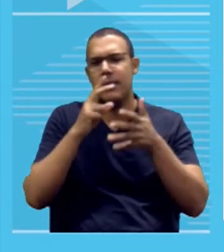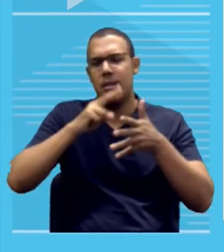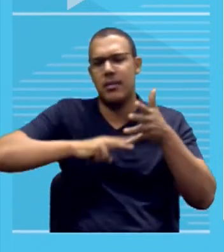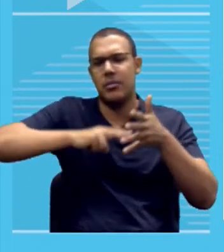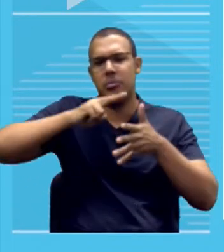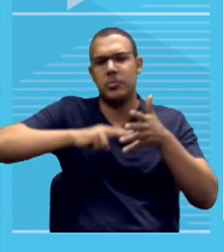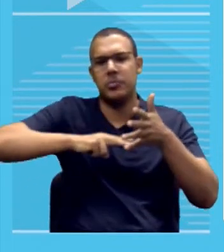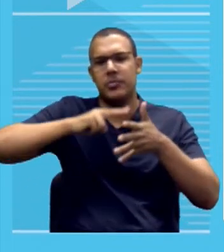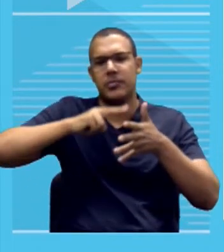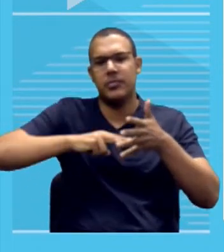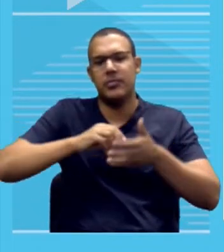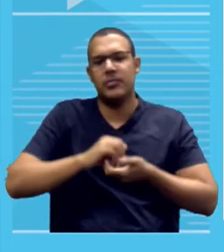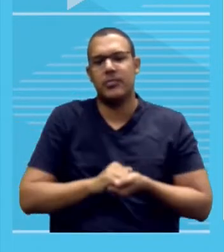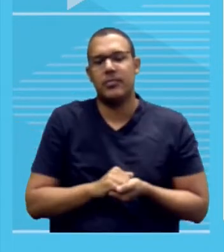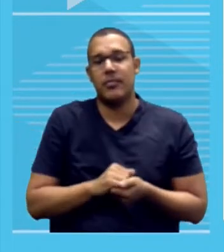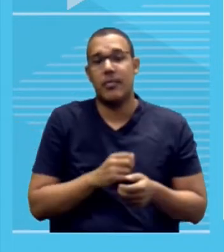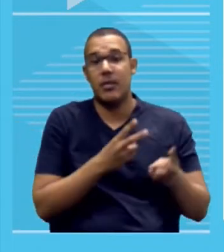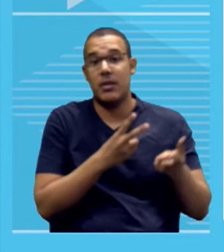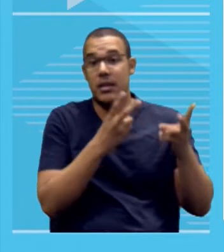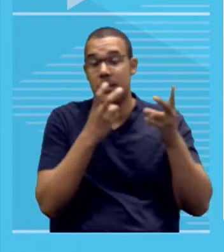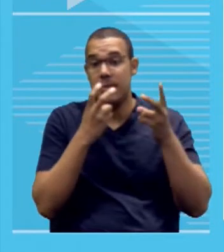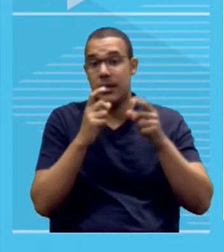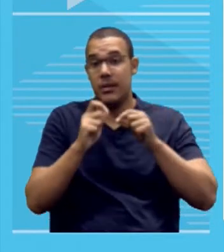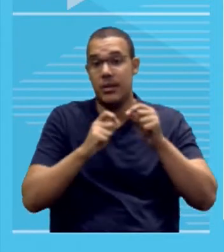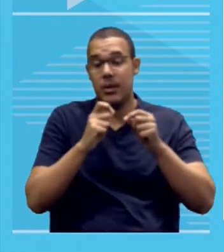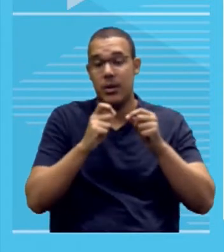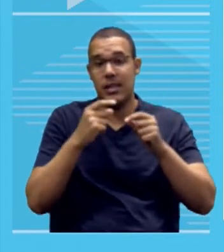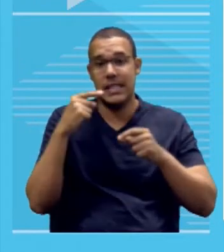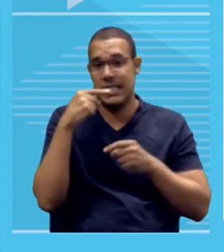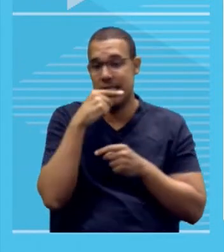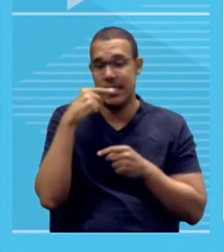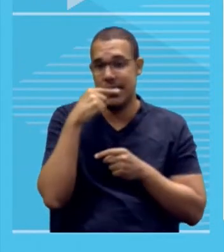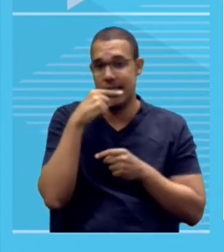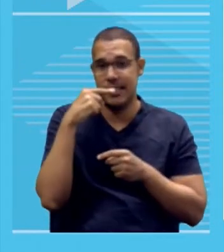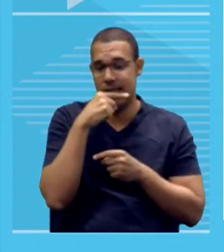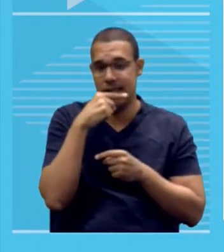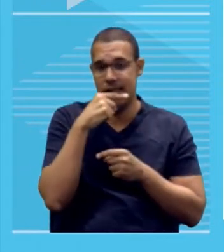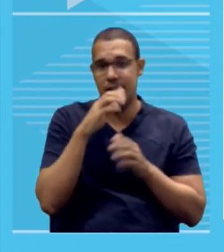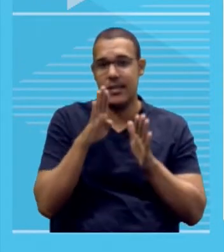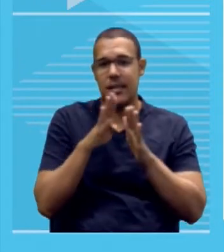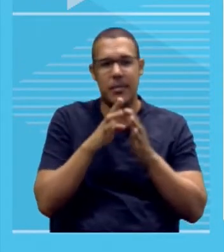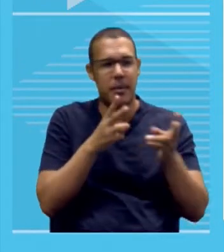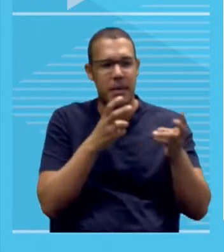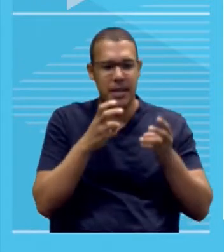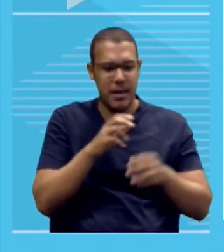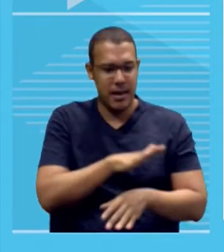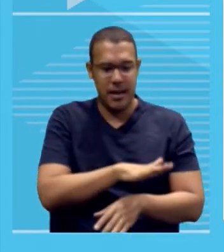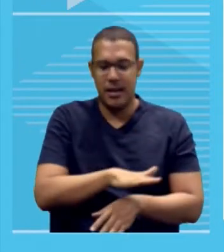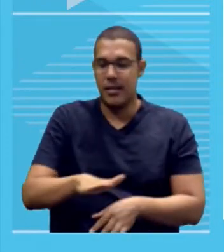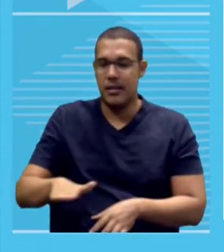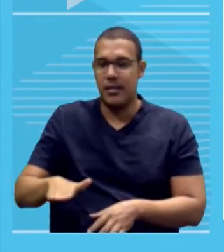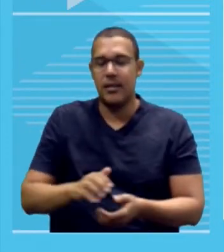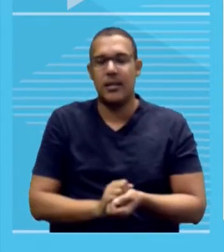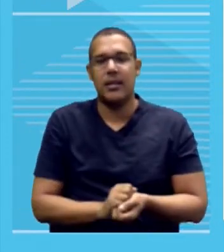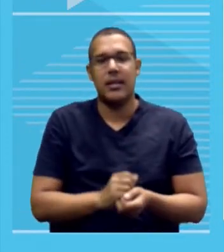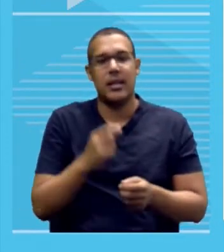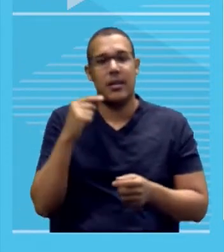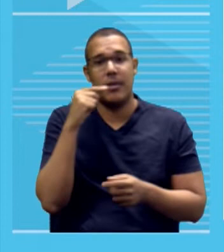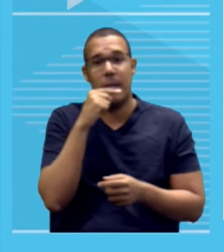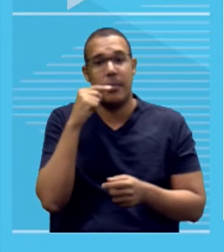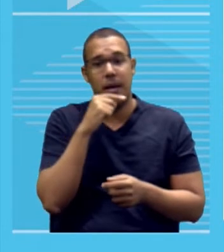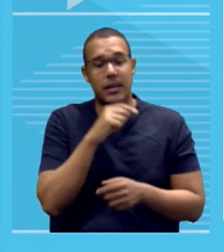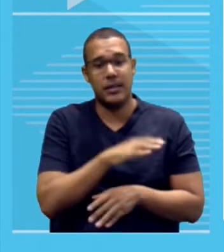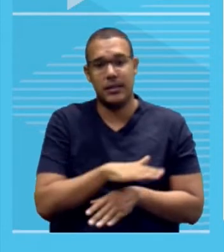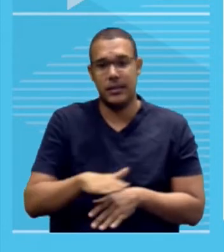olha aí ó você consegue perceber um creme dental e consegue perceber as crianças então é um creme dental infantil